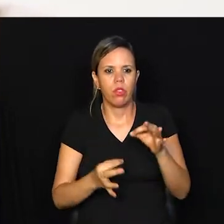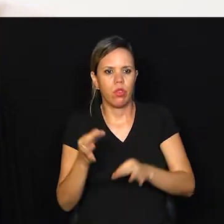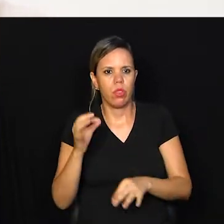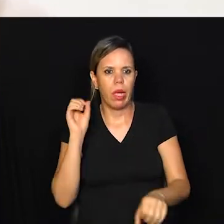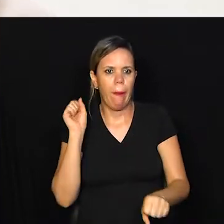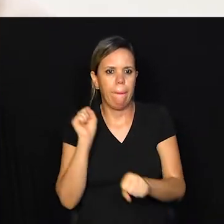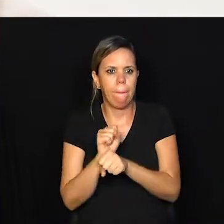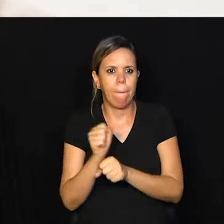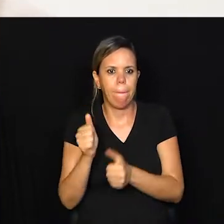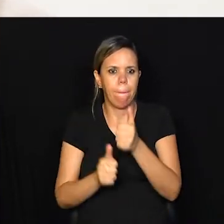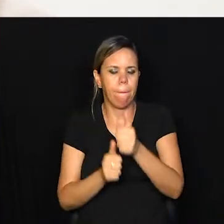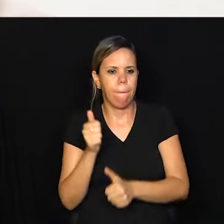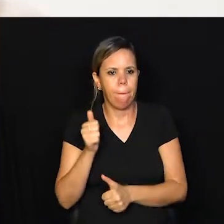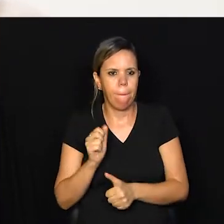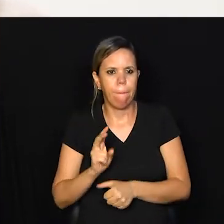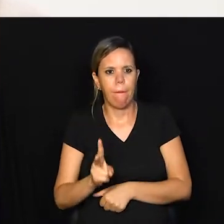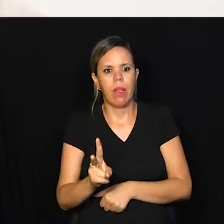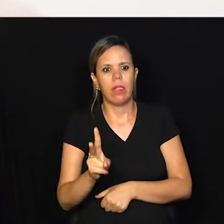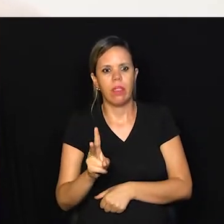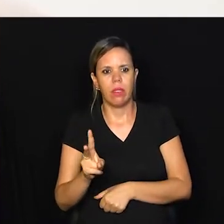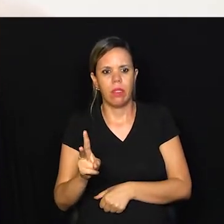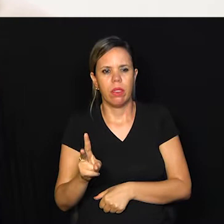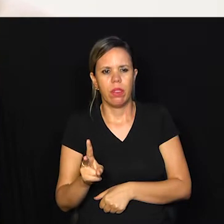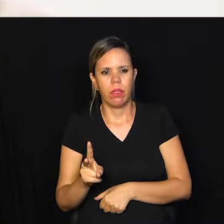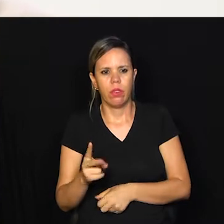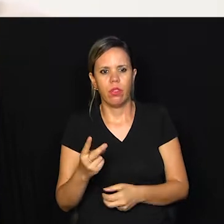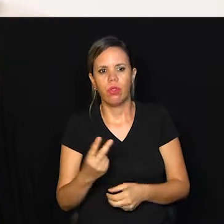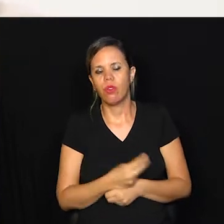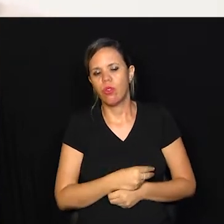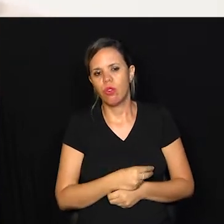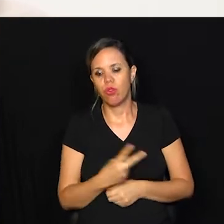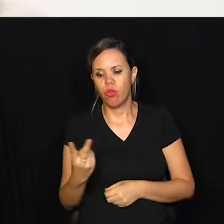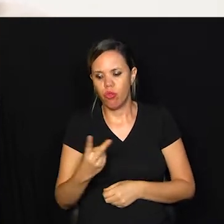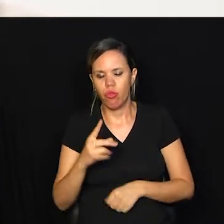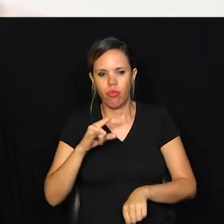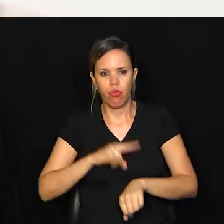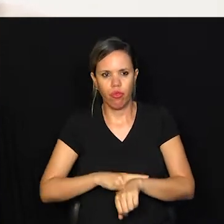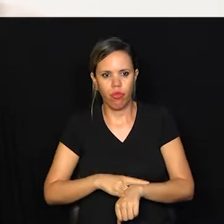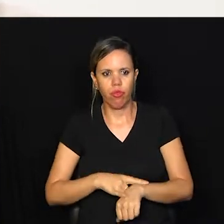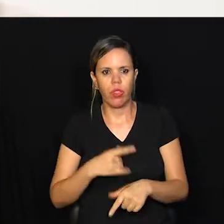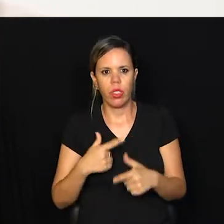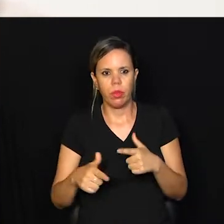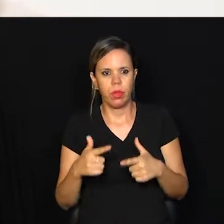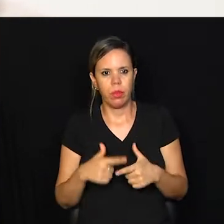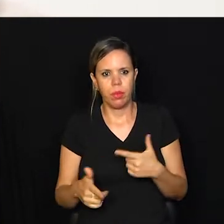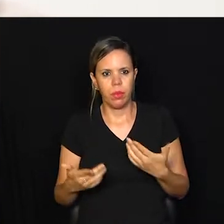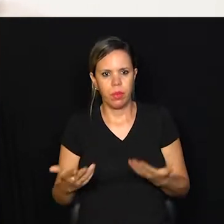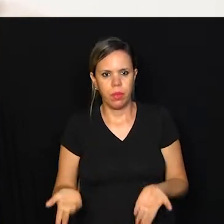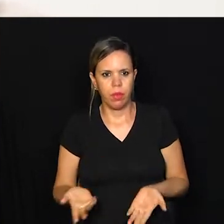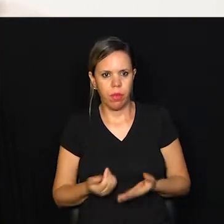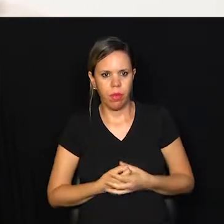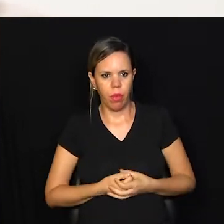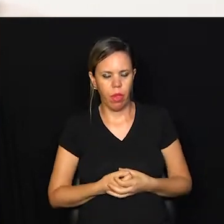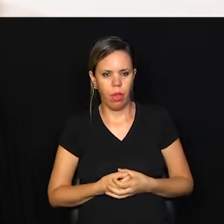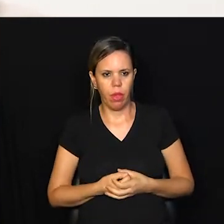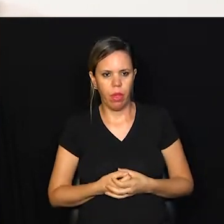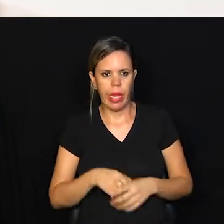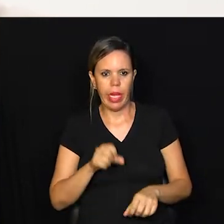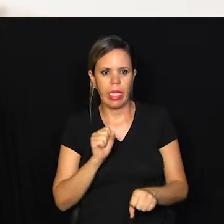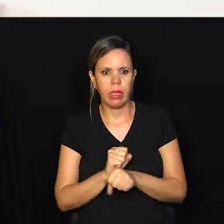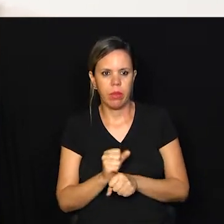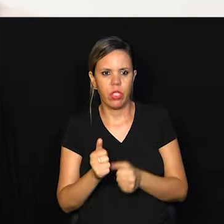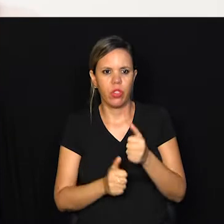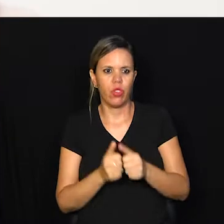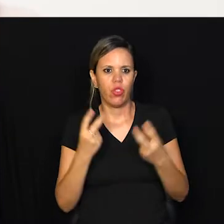jogo, e se continuar, ele para o jogo, os 2 times vão para o vestiário, e em casos extremos ele tem que encerrar a partida e